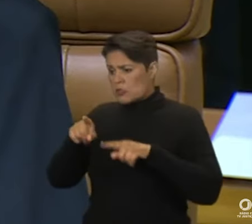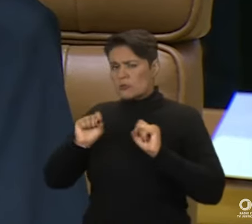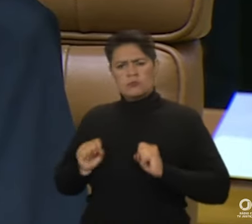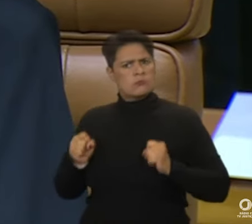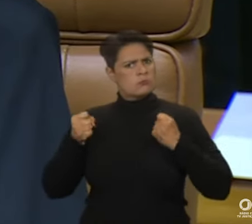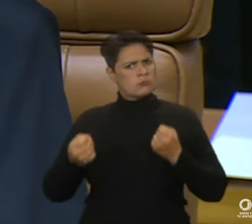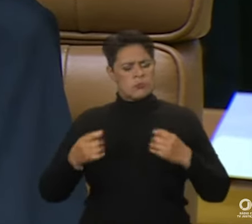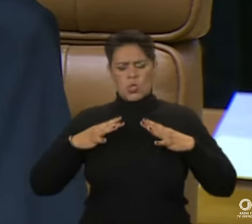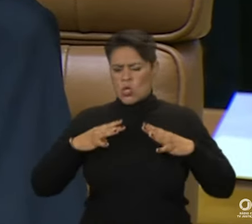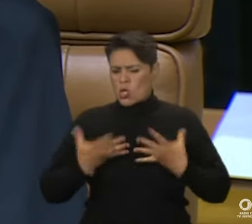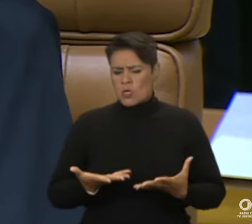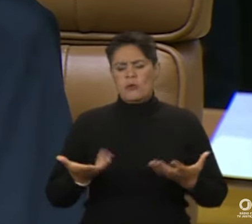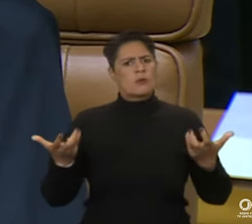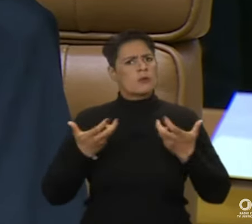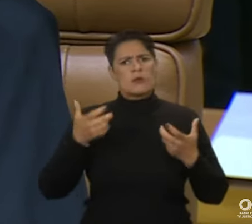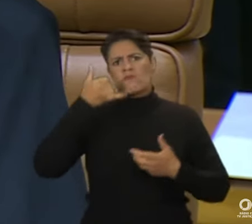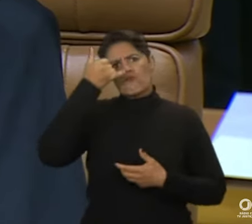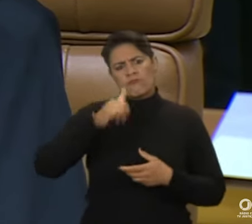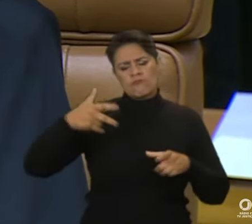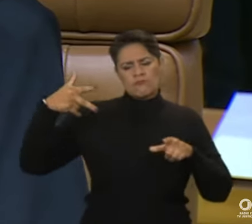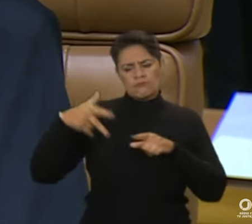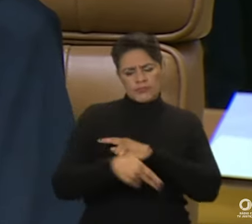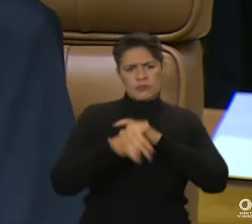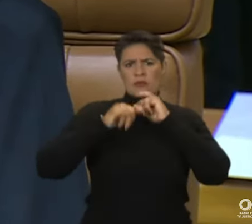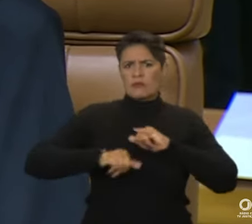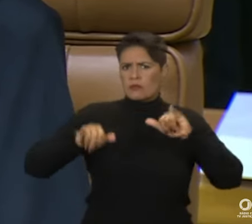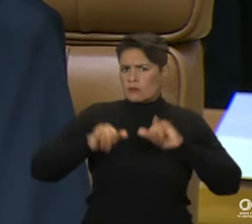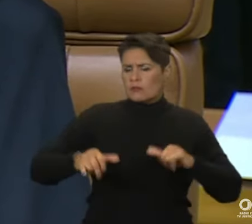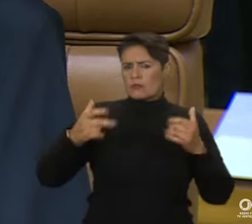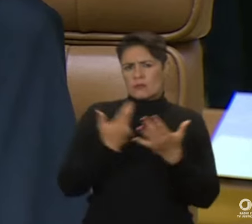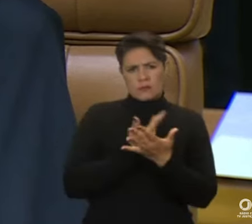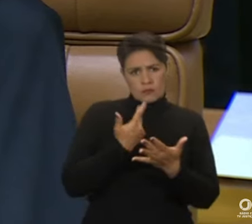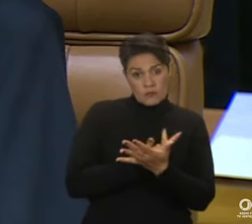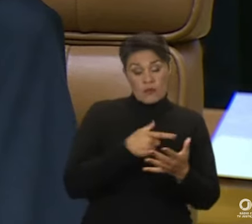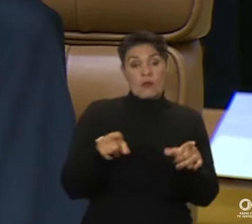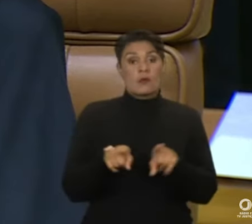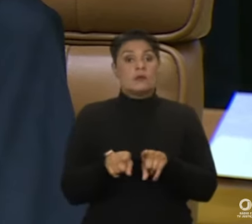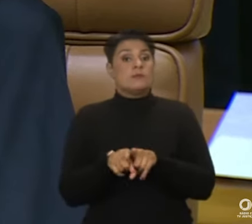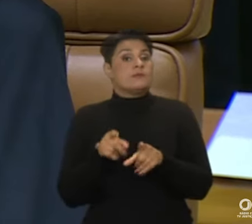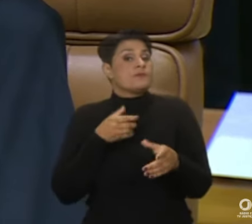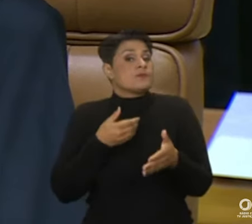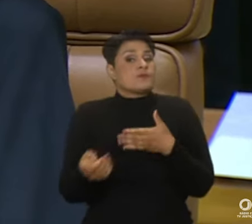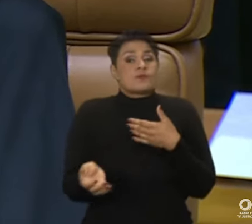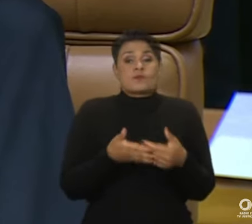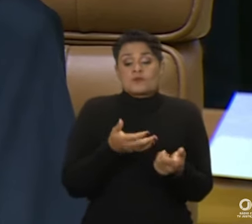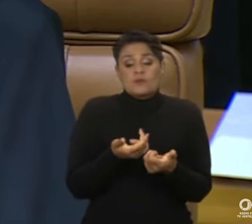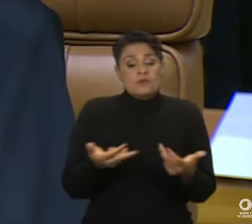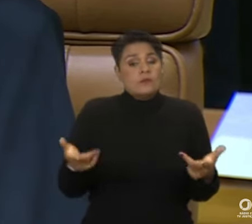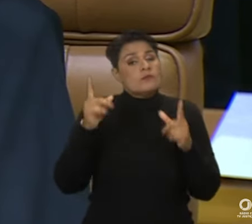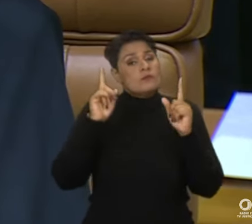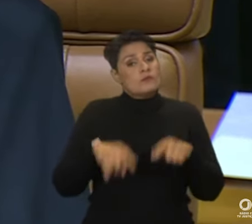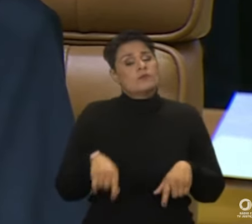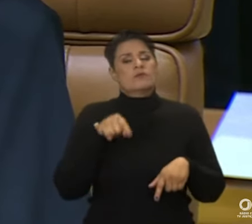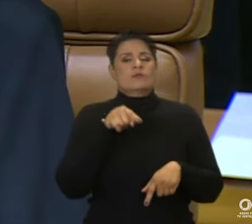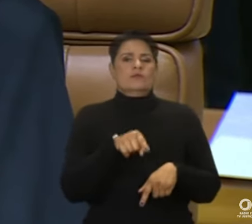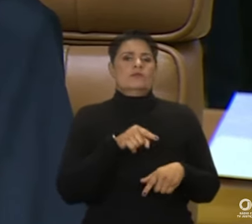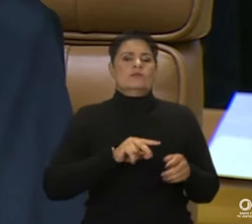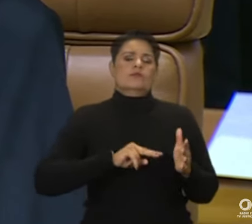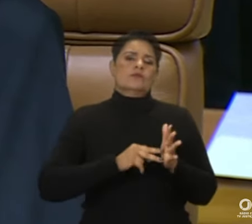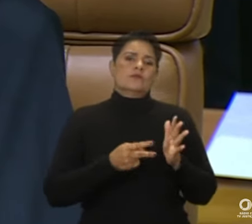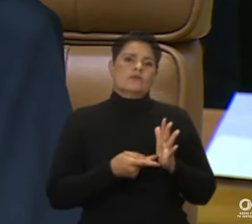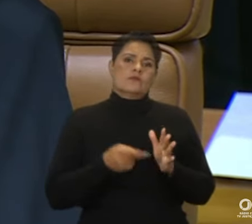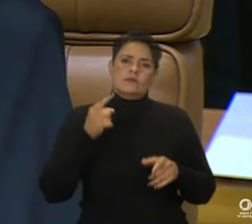a circulação de propaganda irregular e de qualquer prática que constitua infração à lei eleitoral. Ao